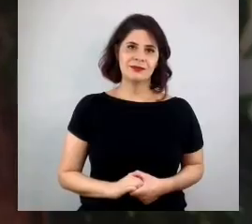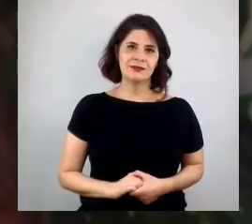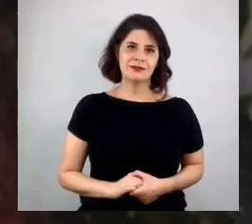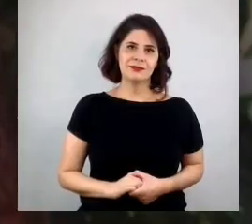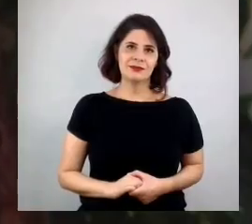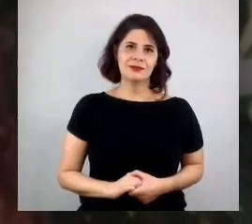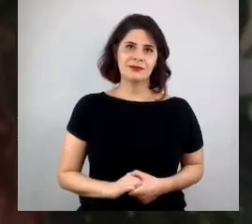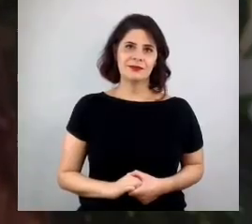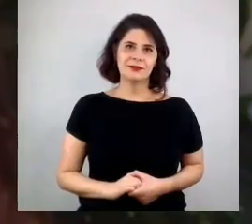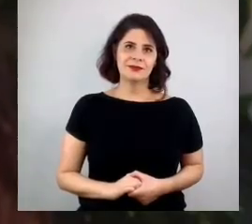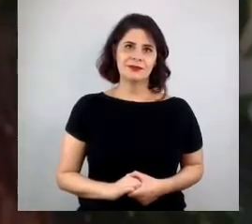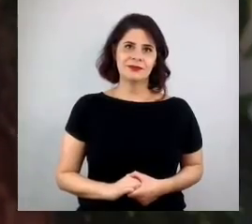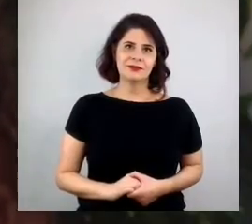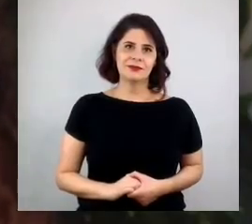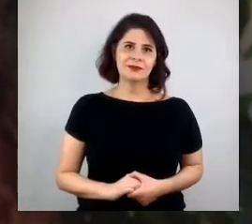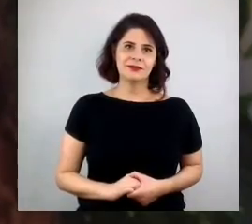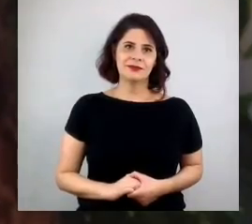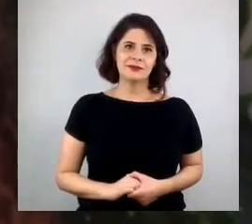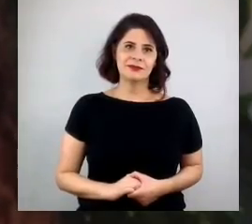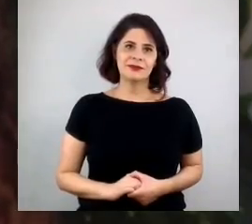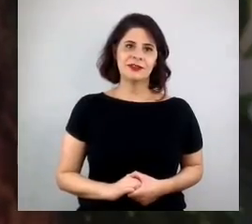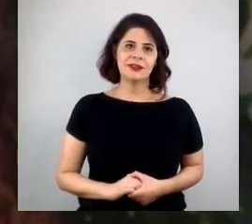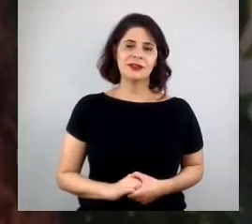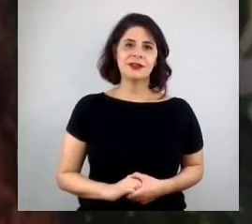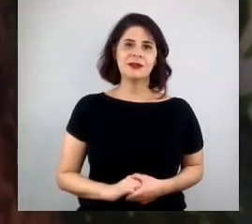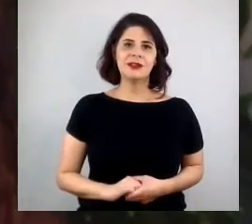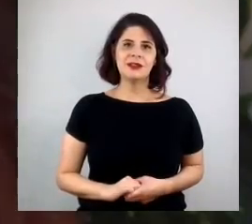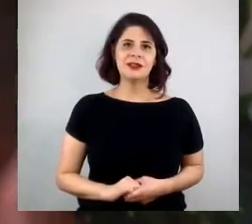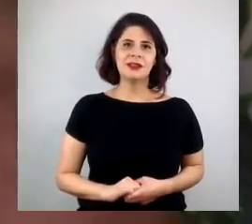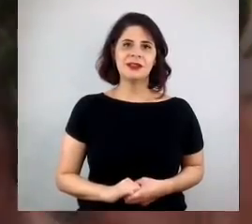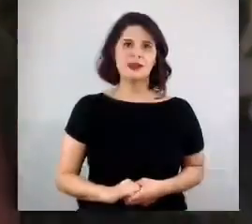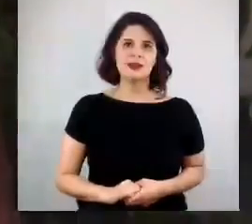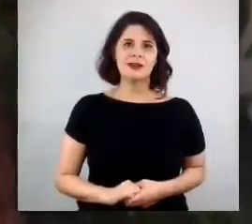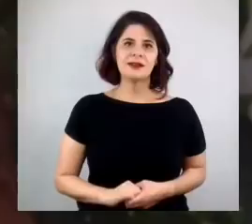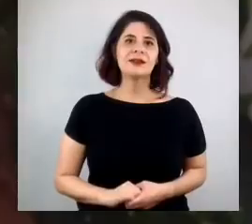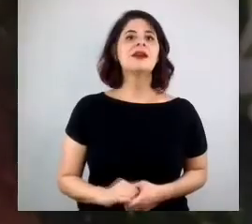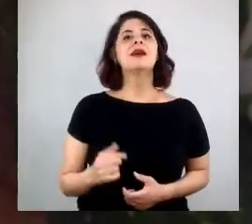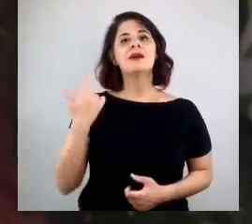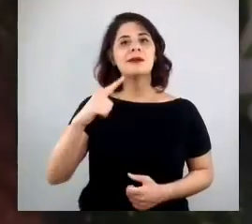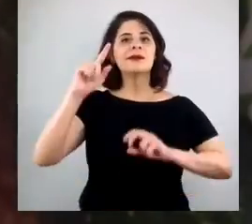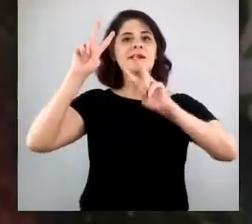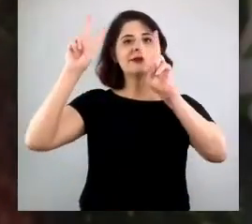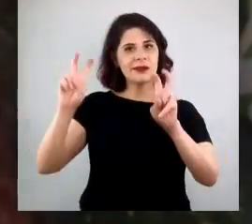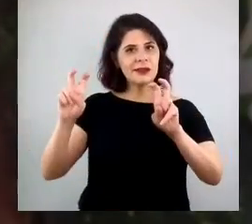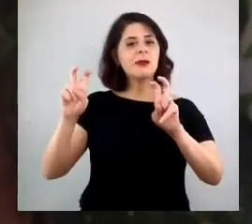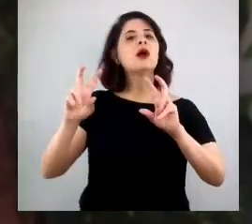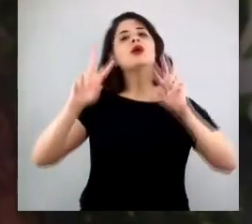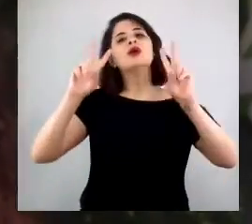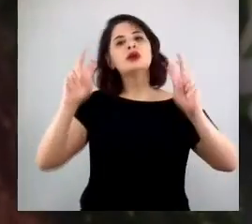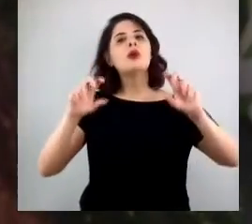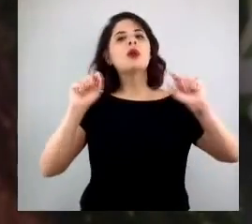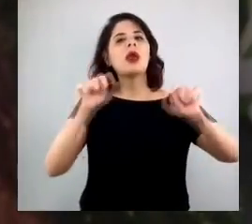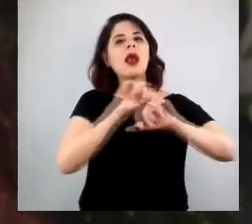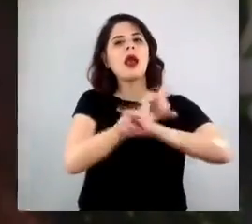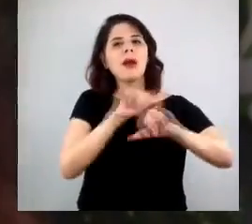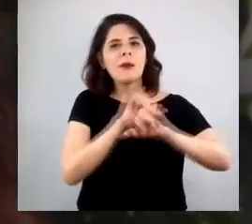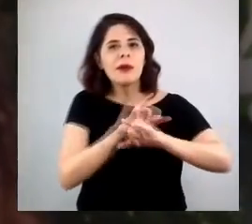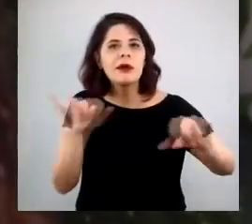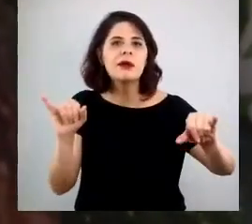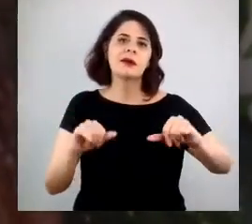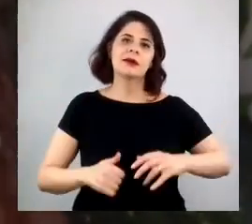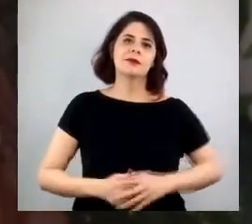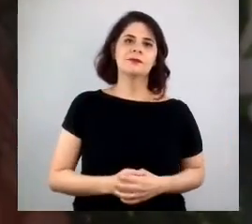Vou falar agora de uma outra coisa, de uma forma de campanhas, por exemplo, né, que as empresas podem fazer,